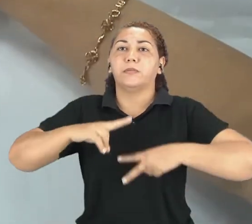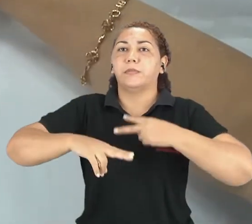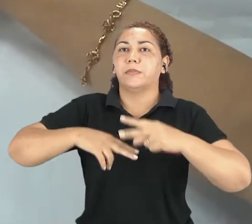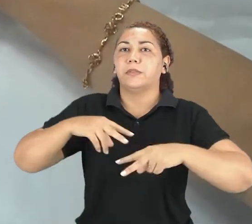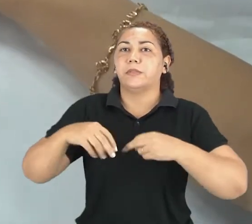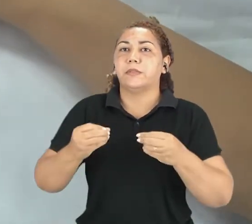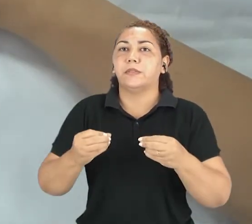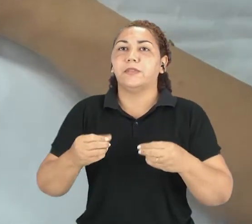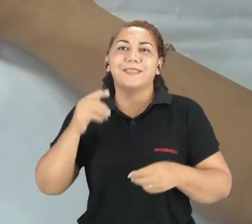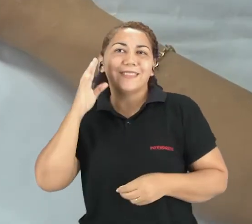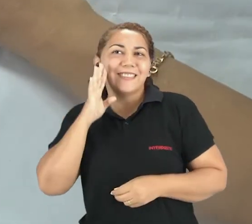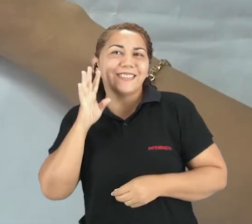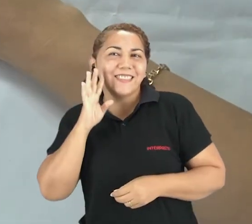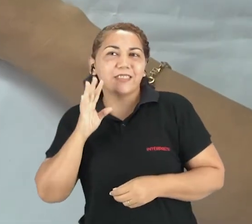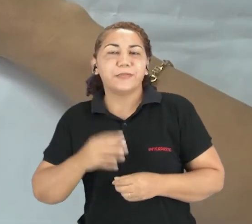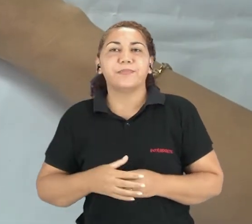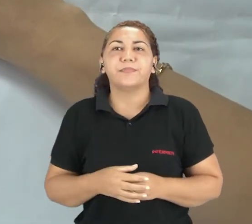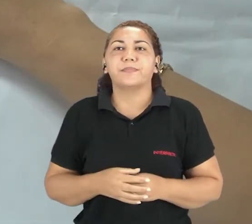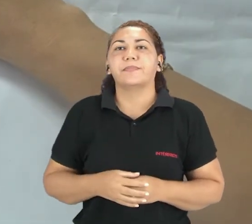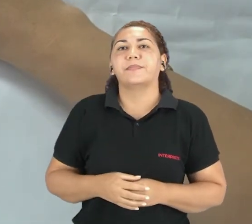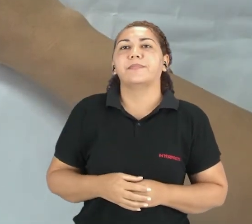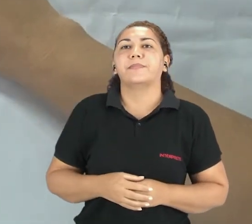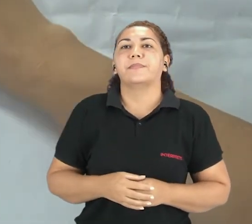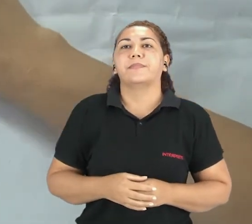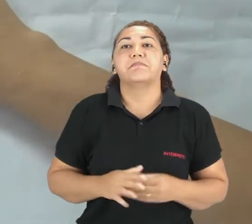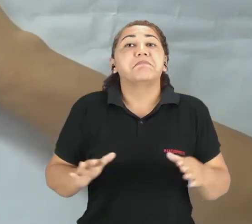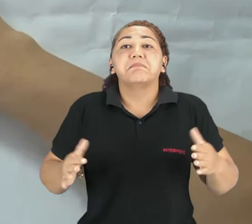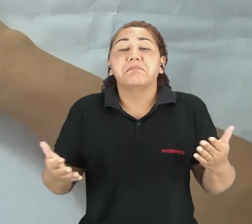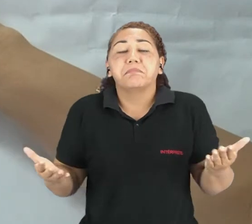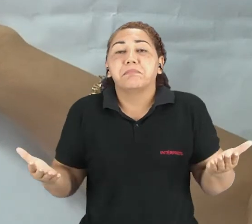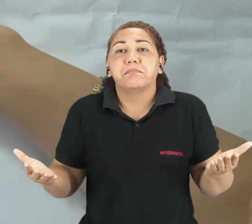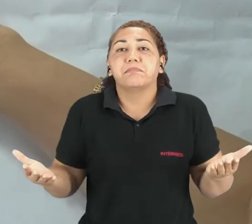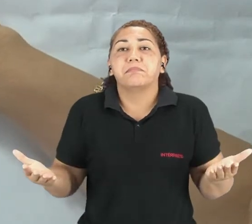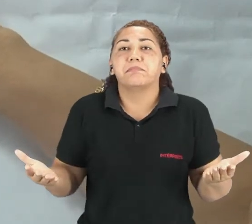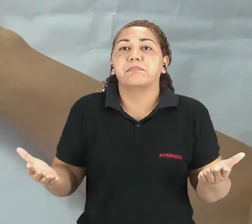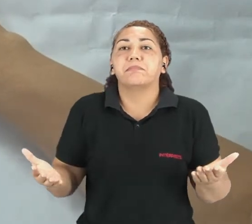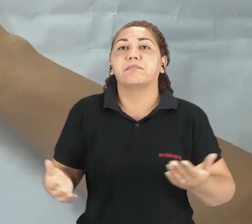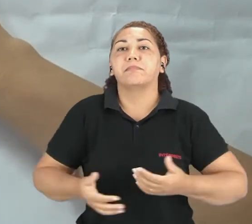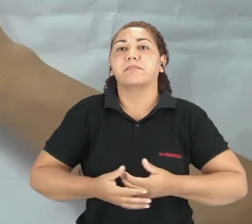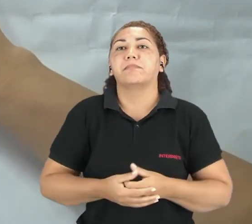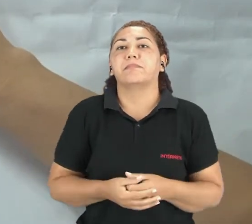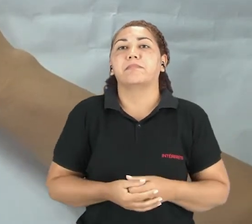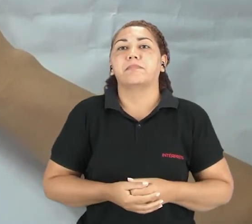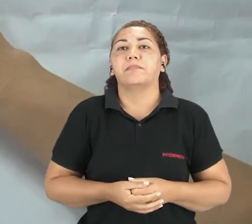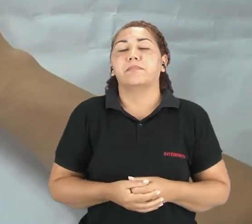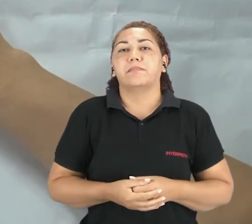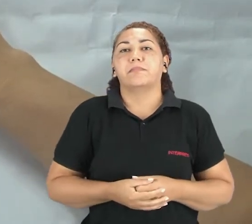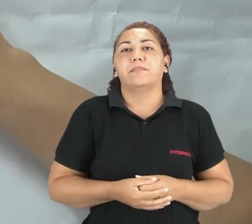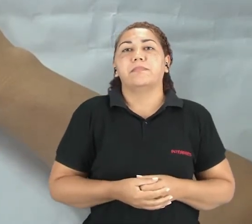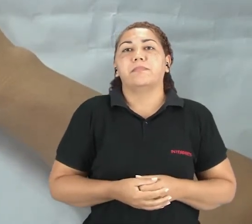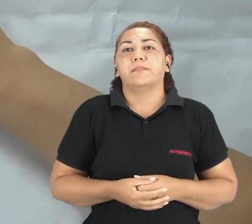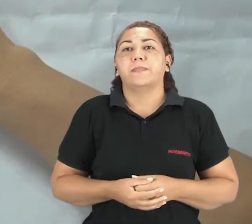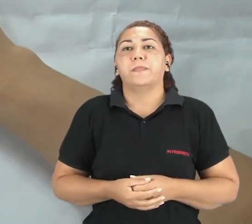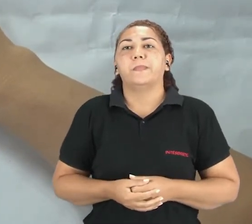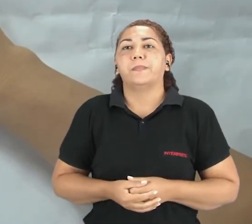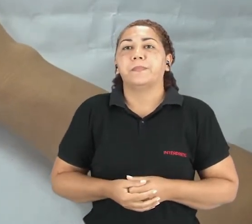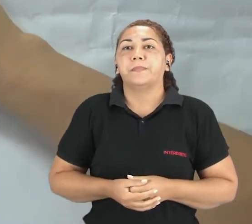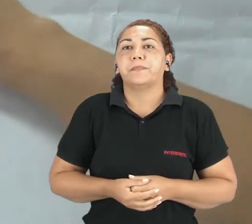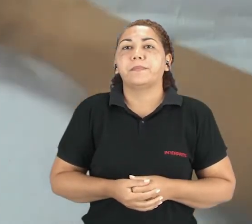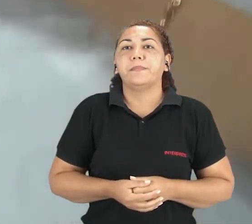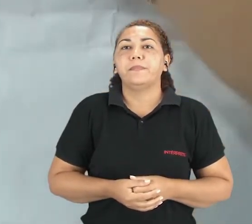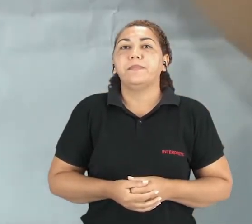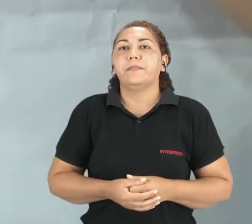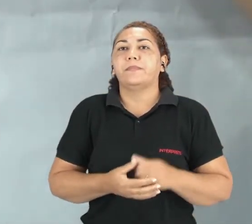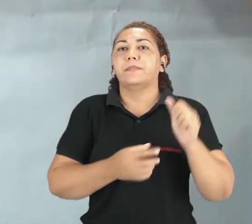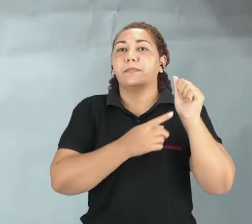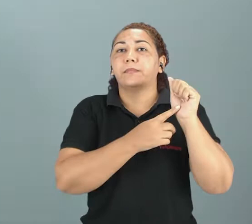de trabalho infantil, brincadeiras de criança, é um aniversário ou é um presente legal?